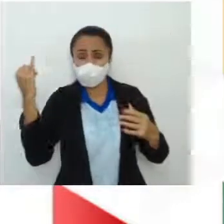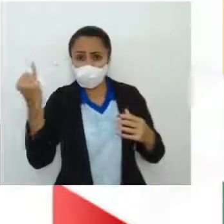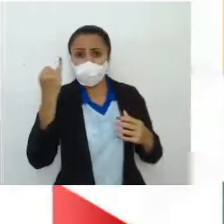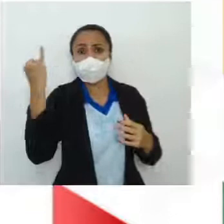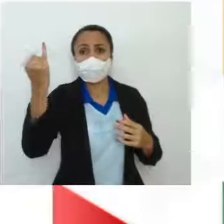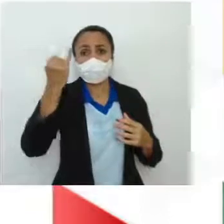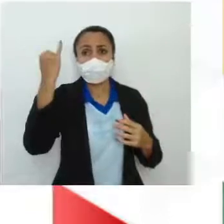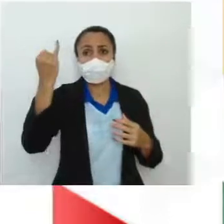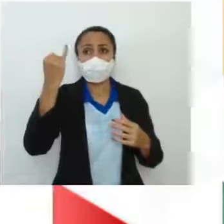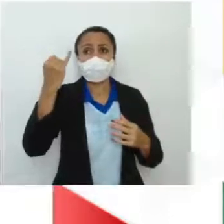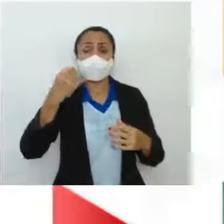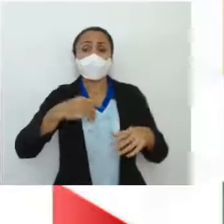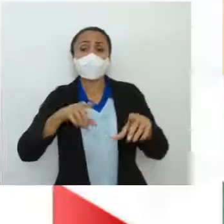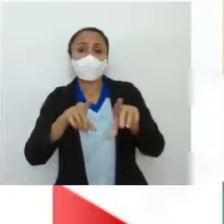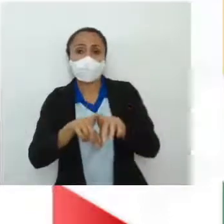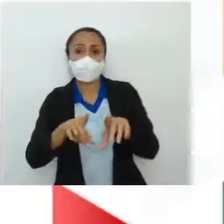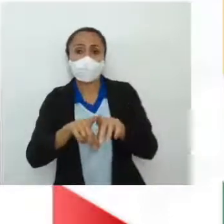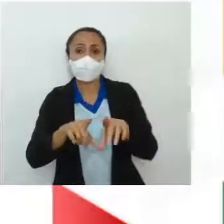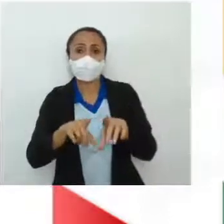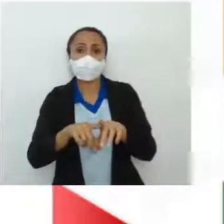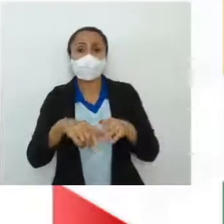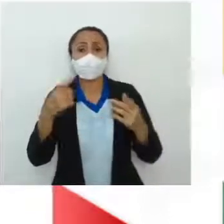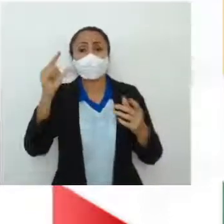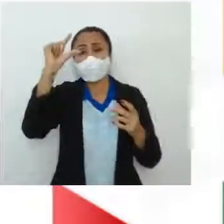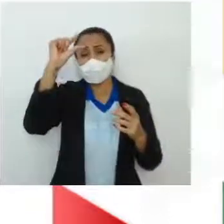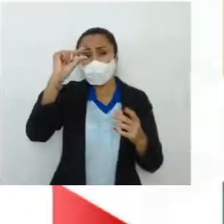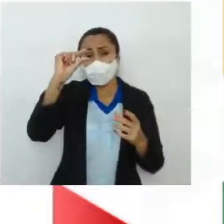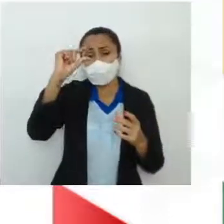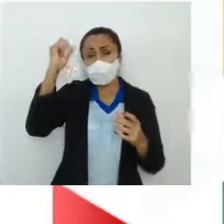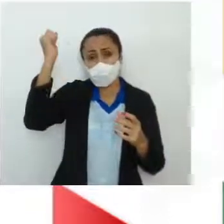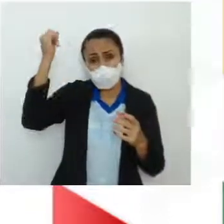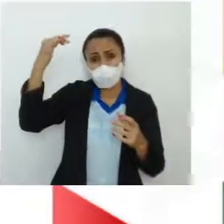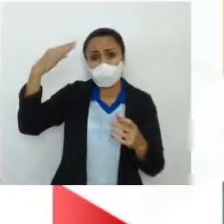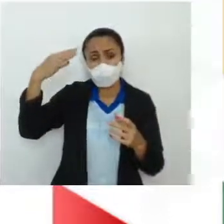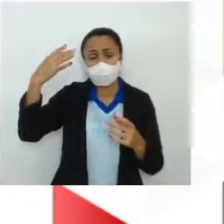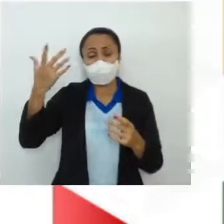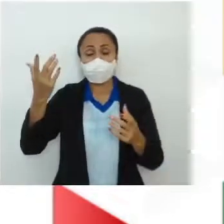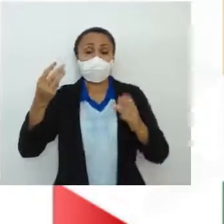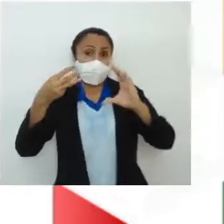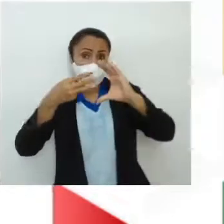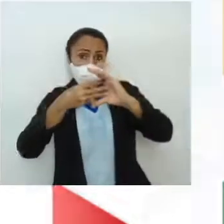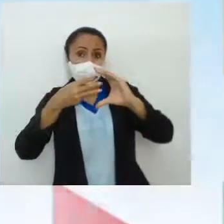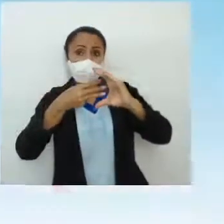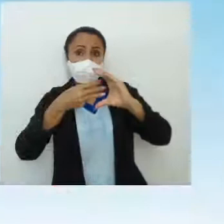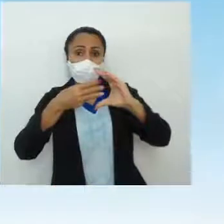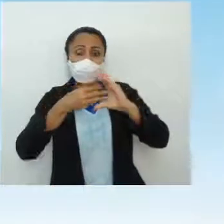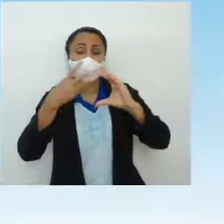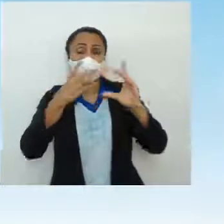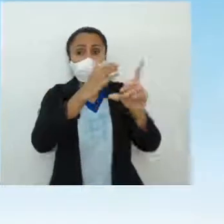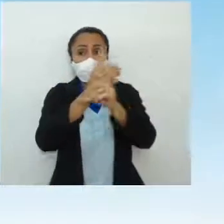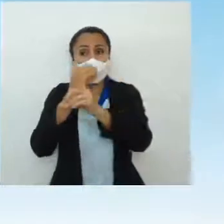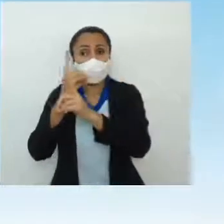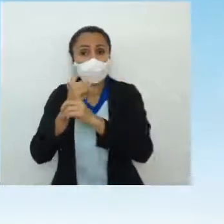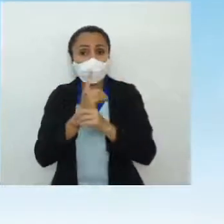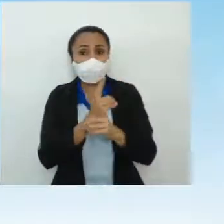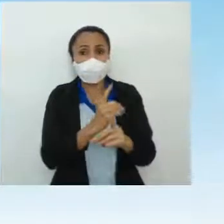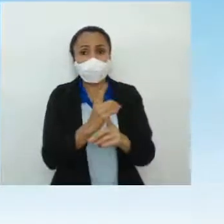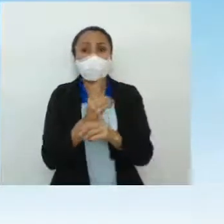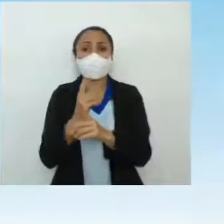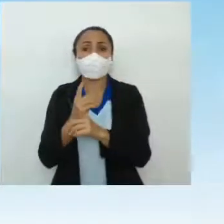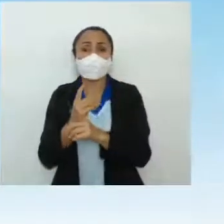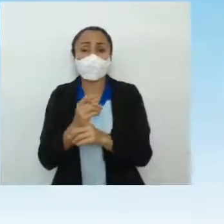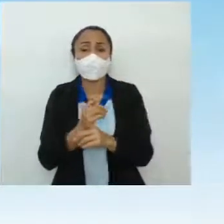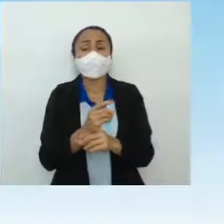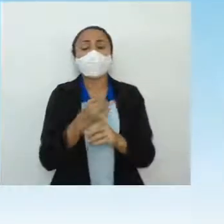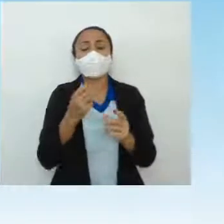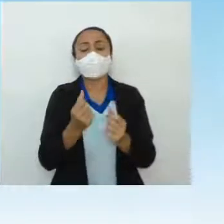em situações de pouca luminosidade. Essas células, elas são encontradas em grande